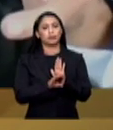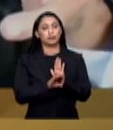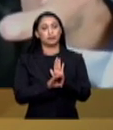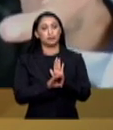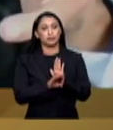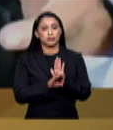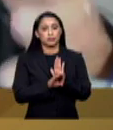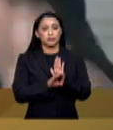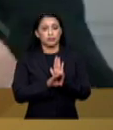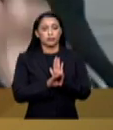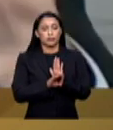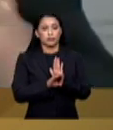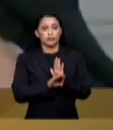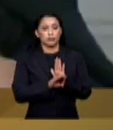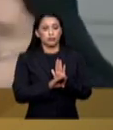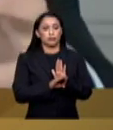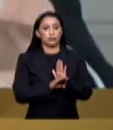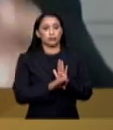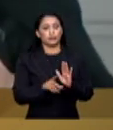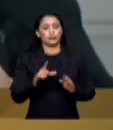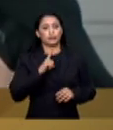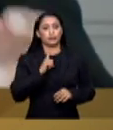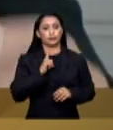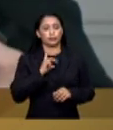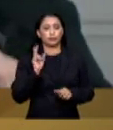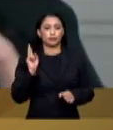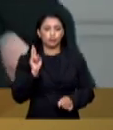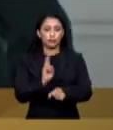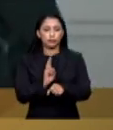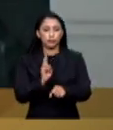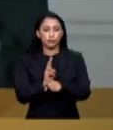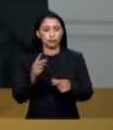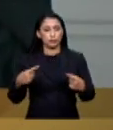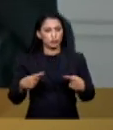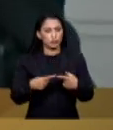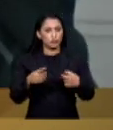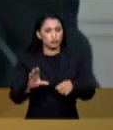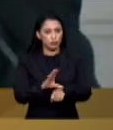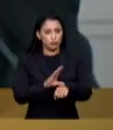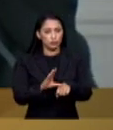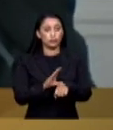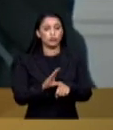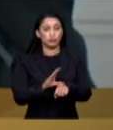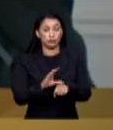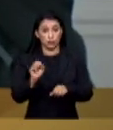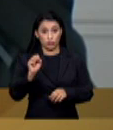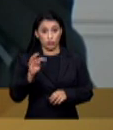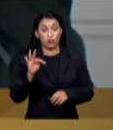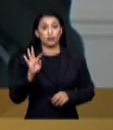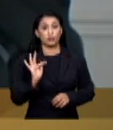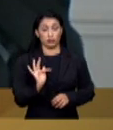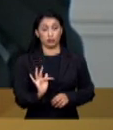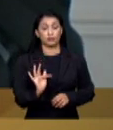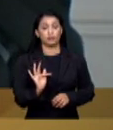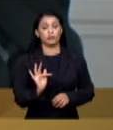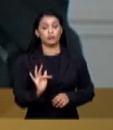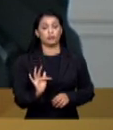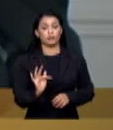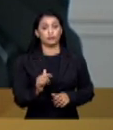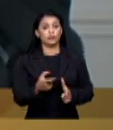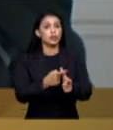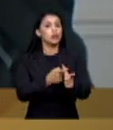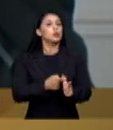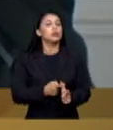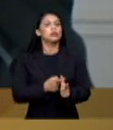são cautelaridade e mérito, proteções constitucionais, o Supremo Tribunal Federal